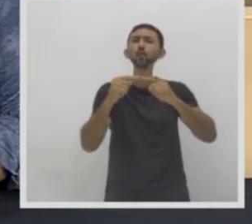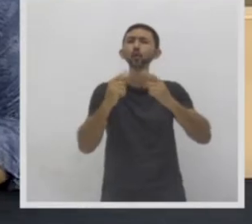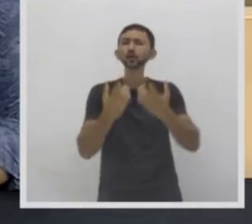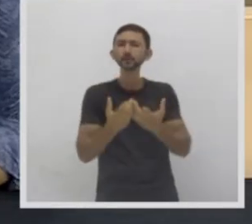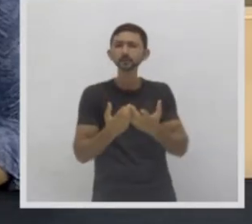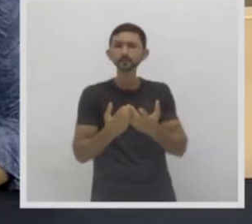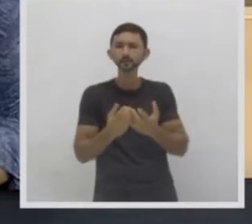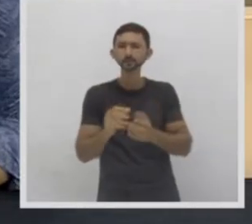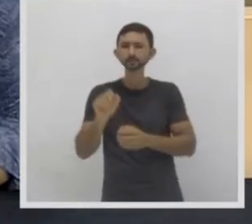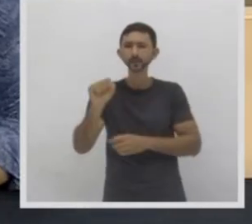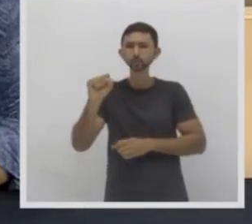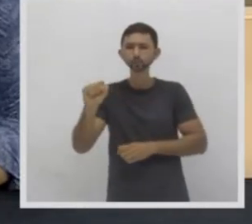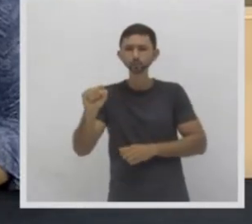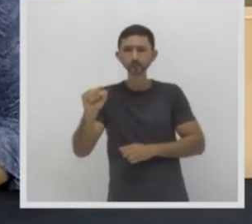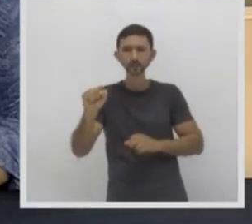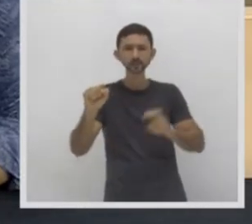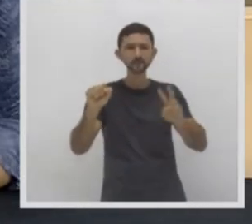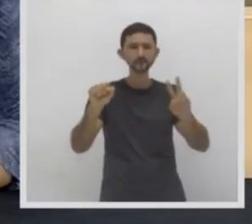o verbo.